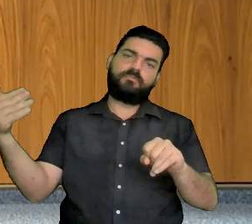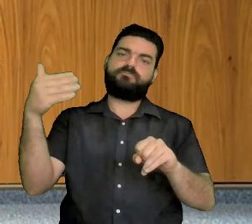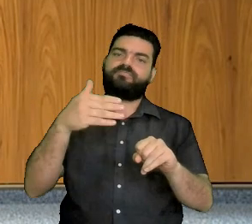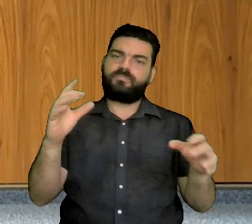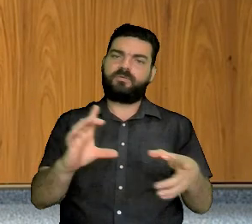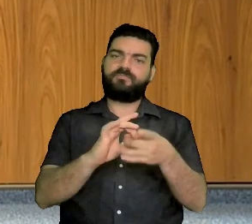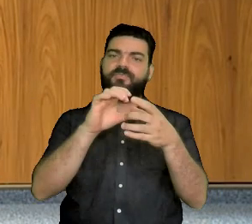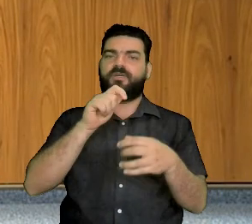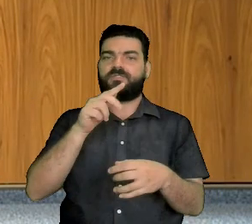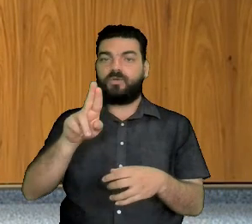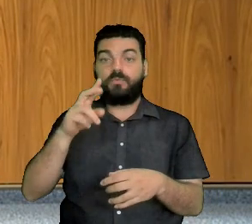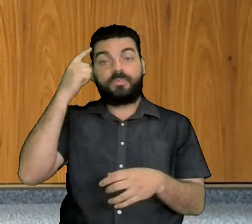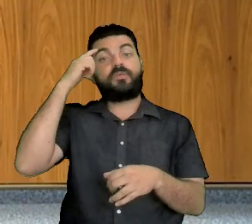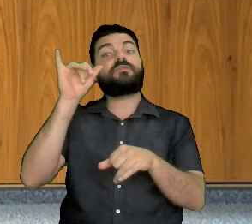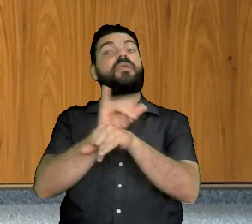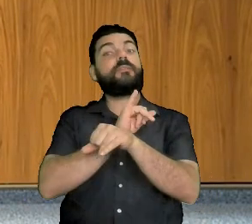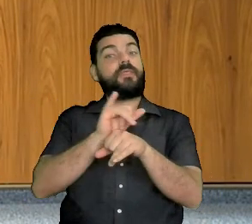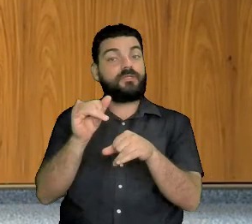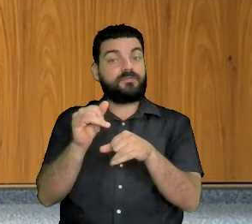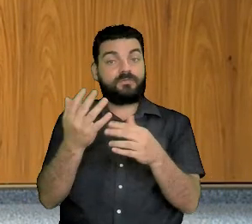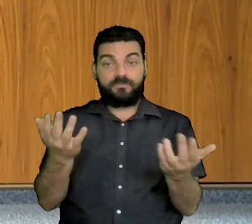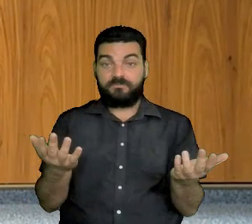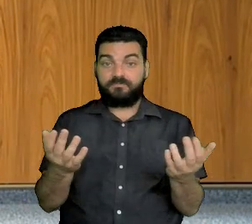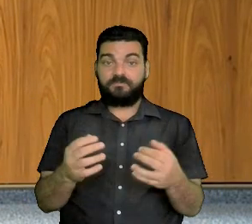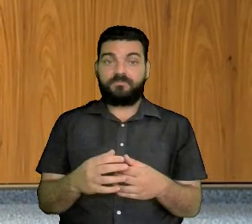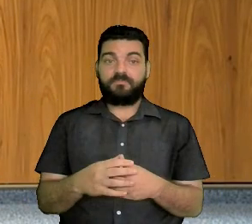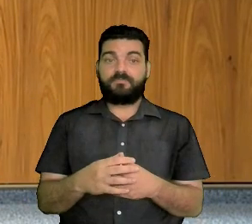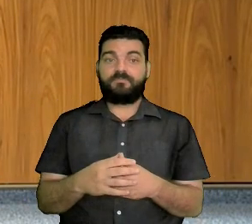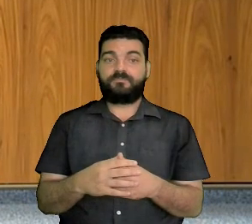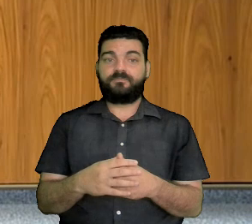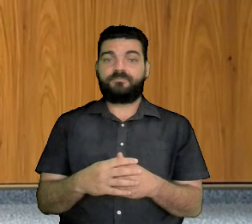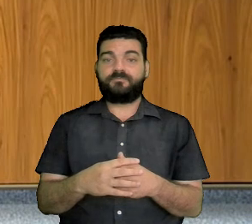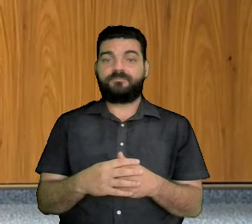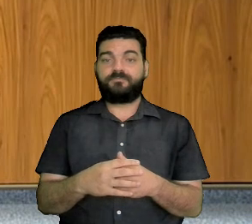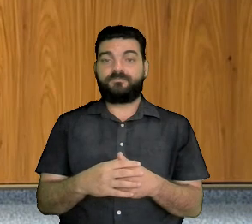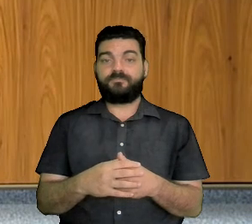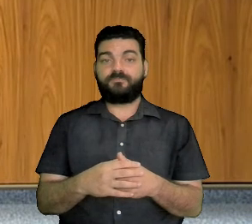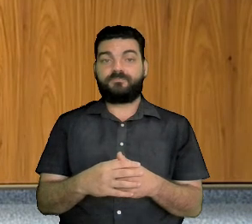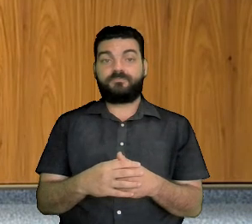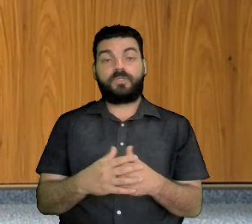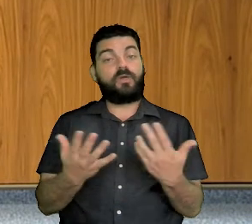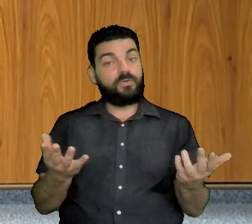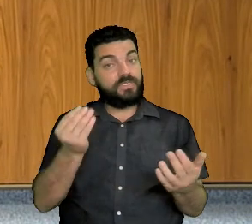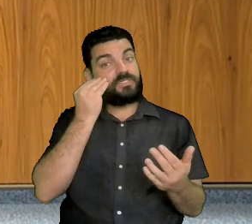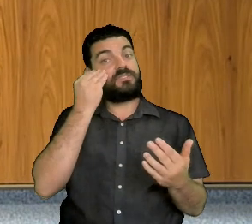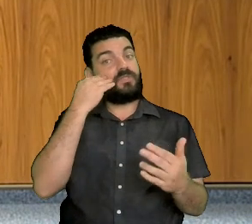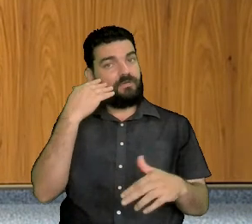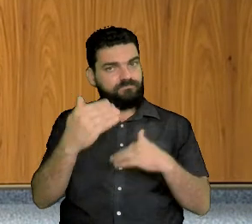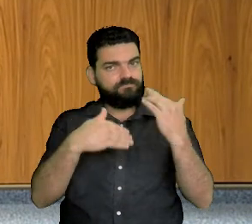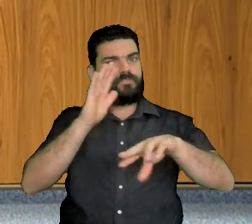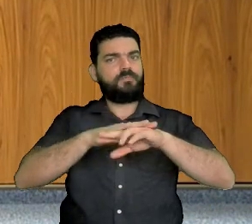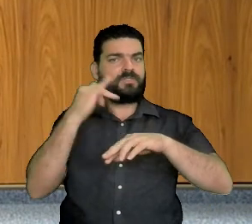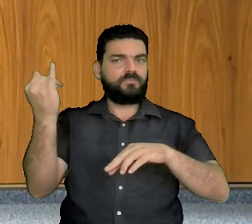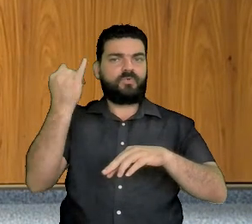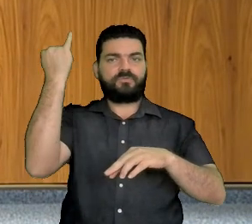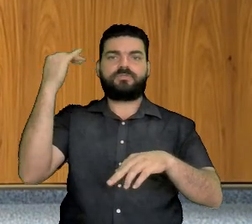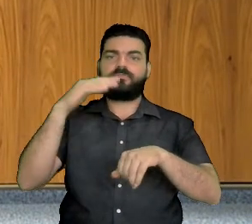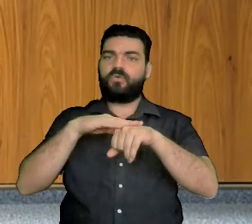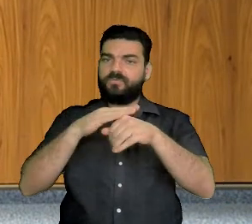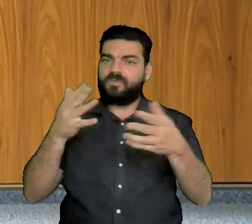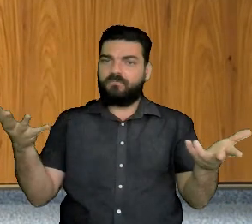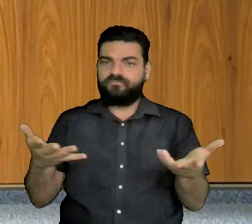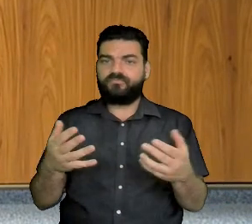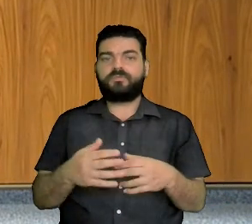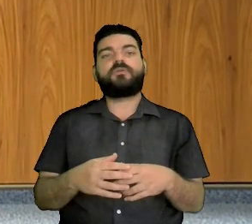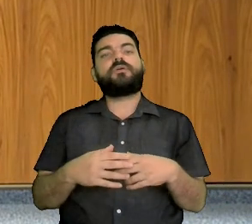construir caminhos consensuais. E no espírito, né, de trazer os players mais importantes para a mesa. Então, ela se colocou